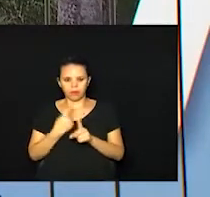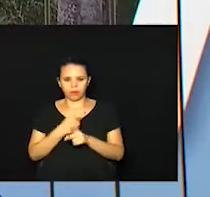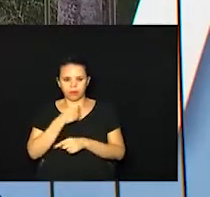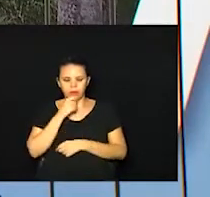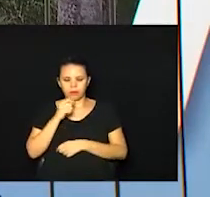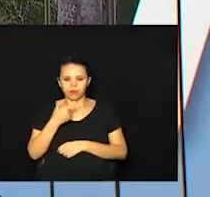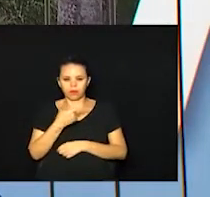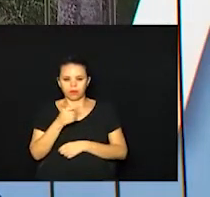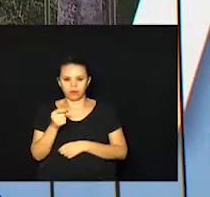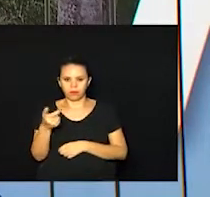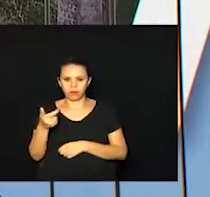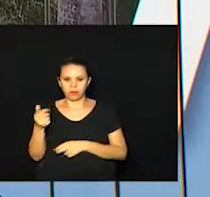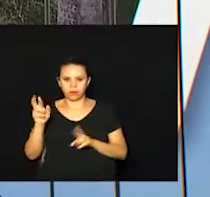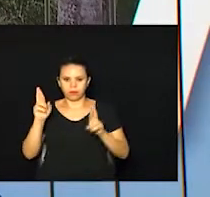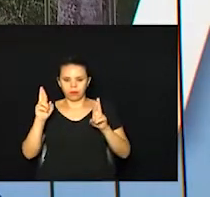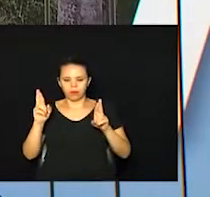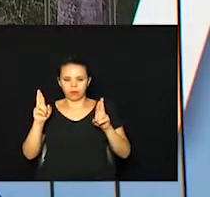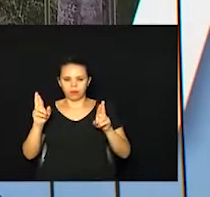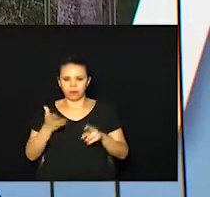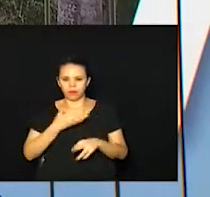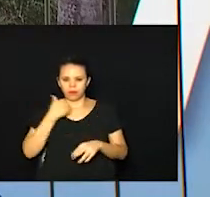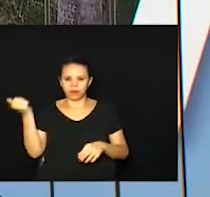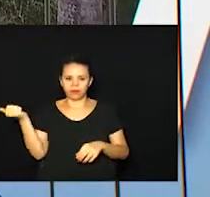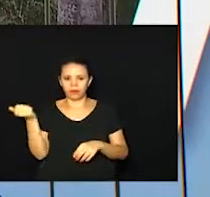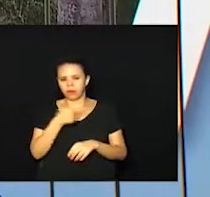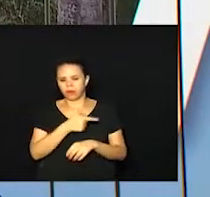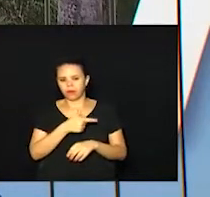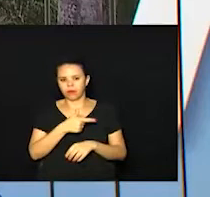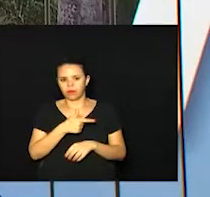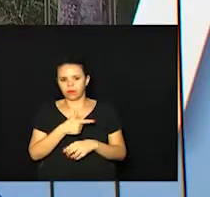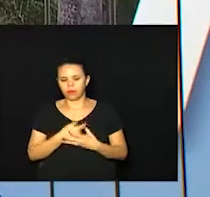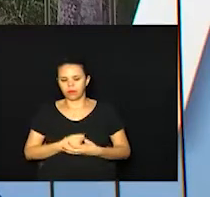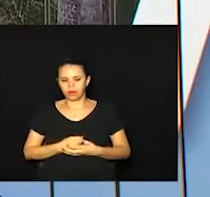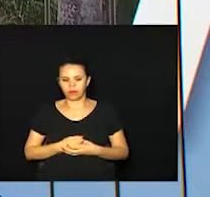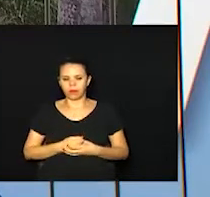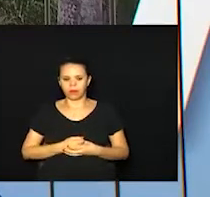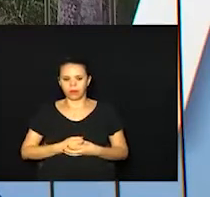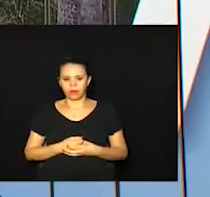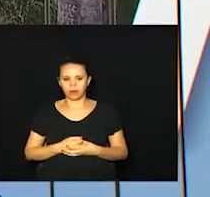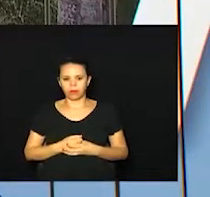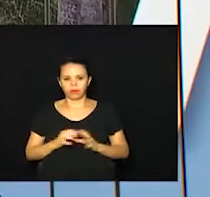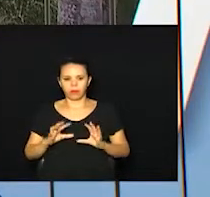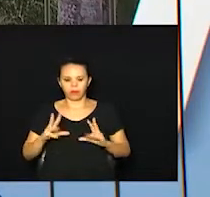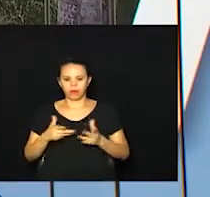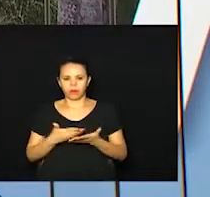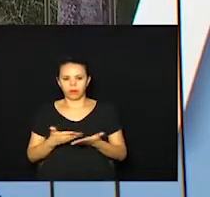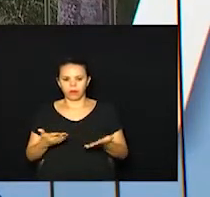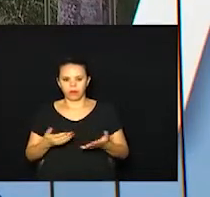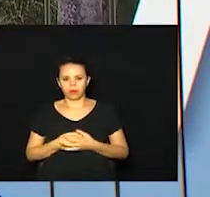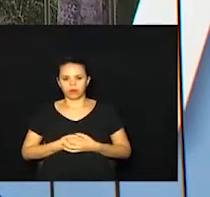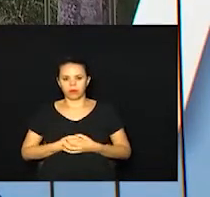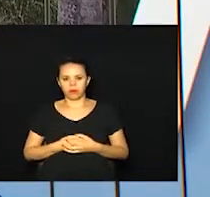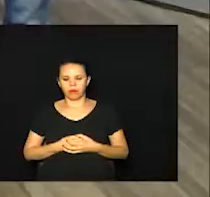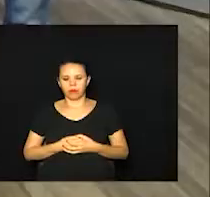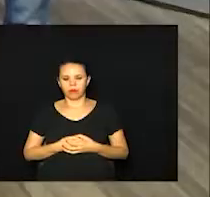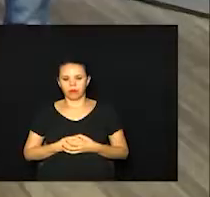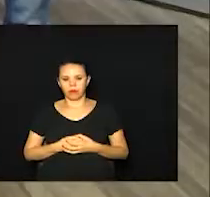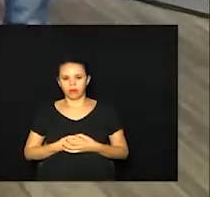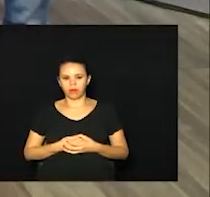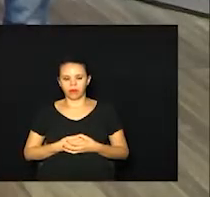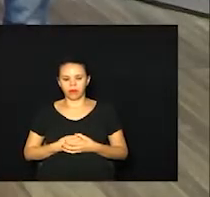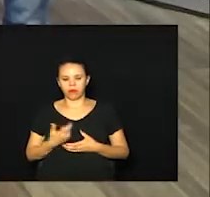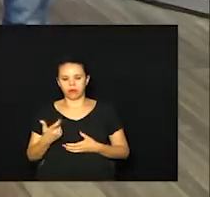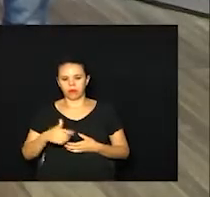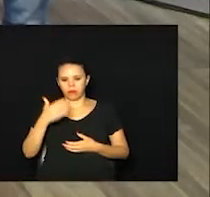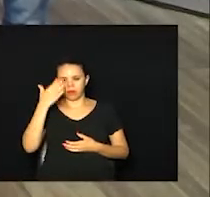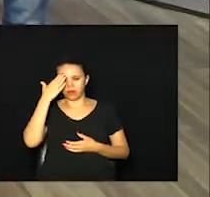que 2022 possa ser muito melhor do que foi 2021 para todos e todas nós. Vereador, então, mais uma vez,